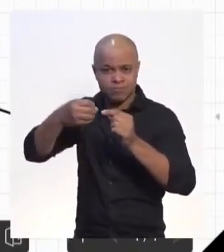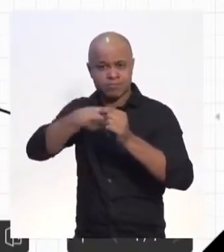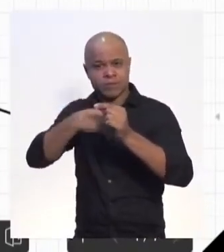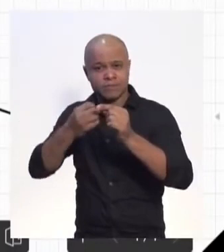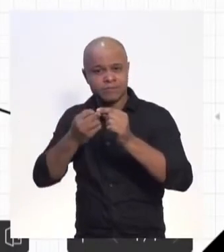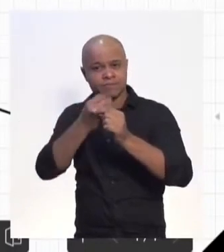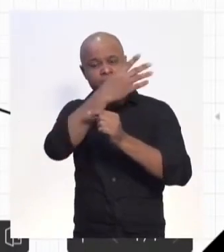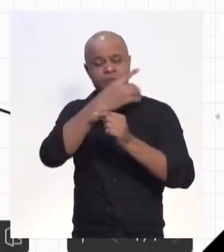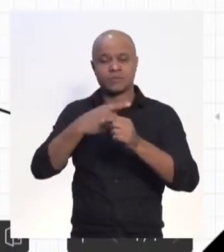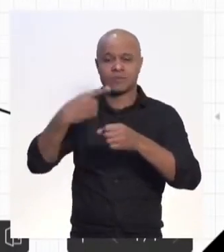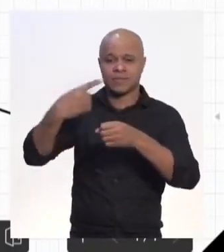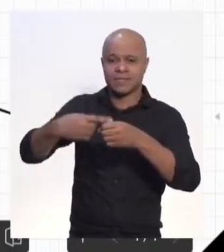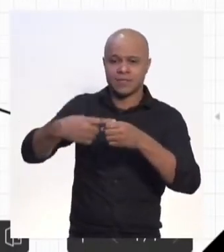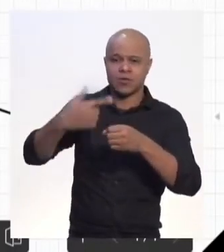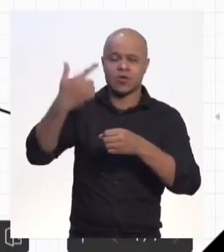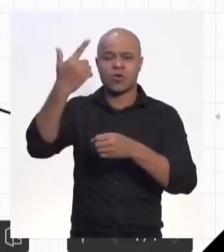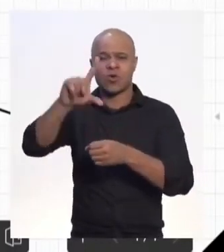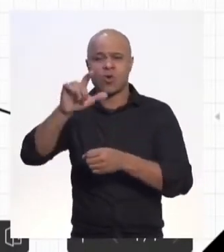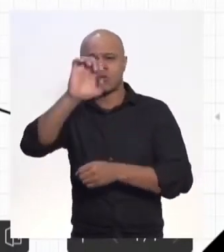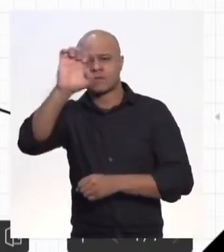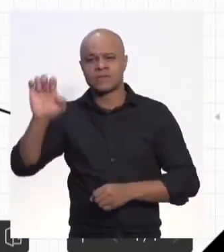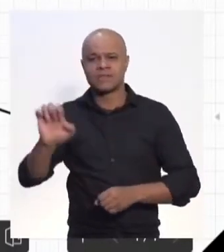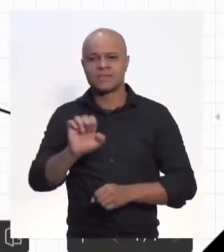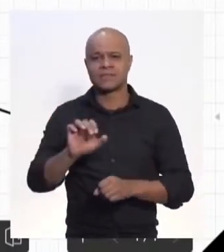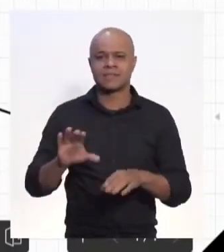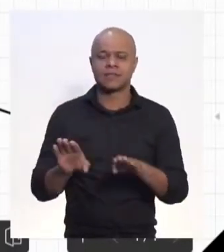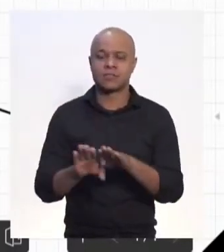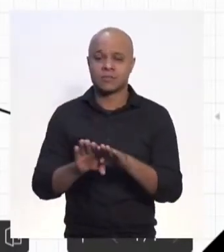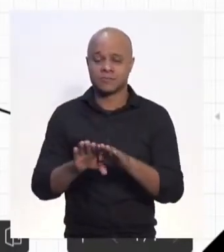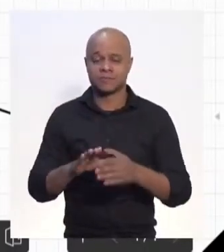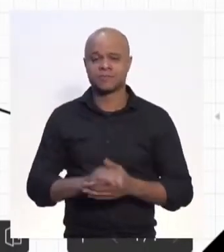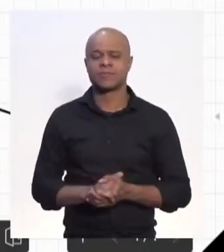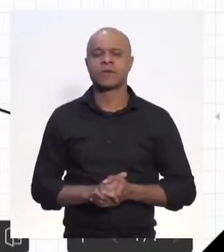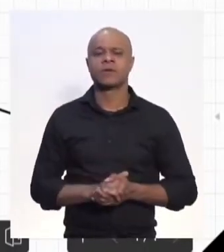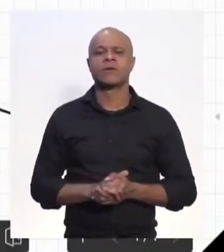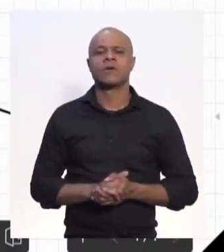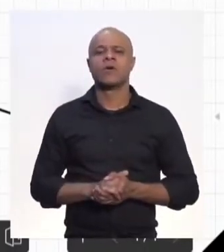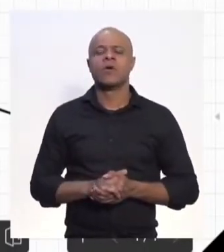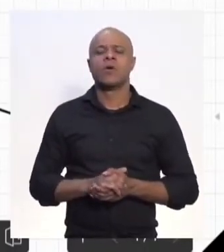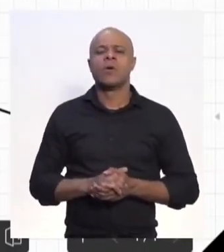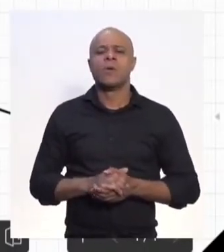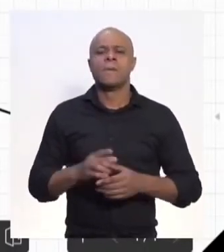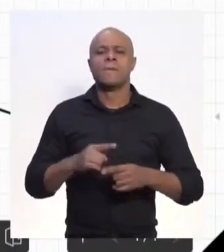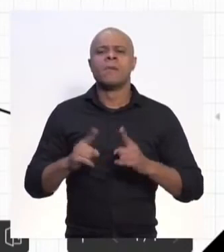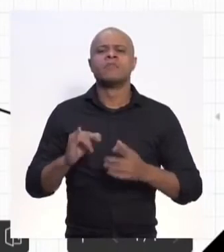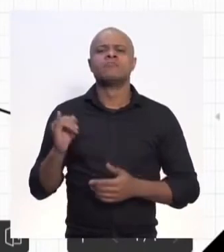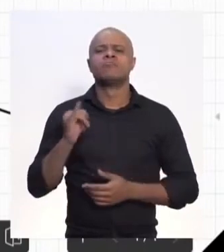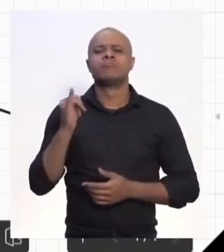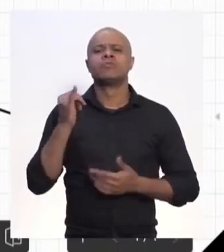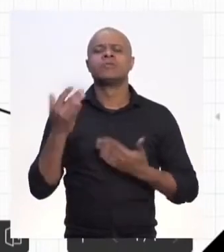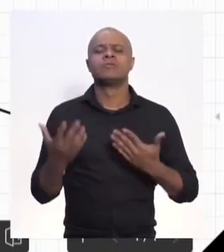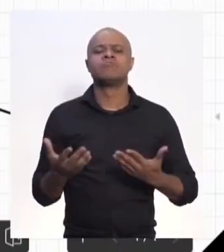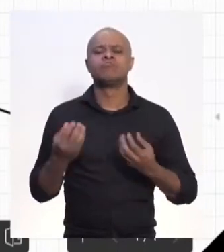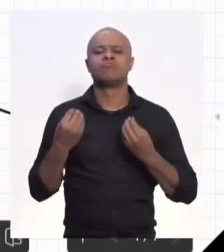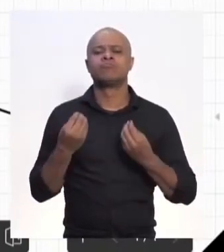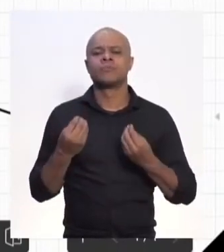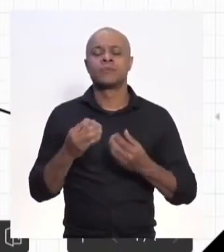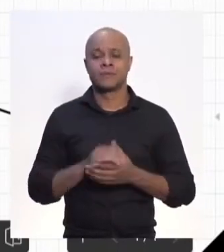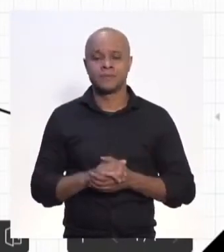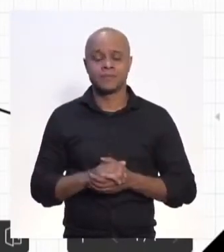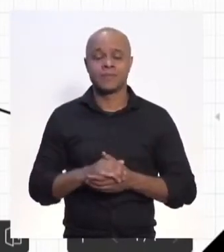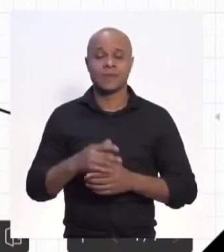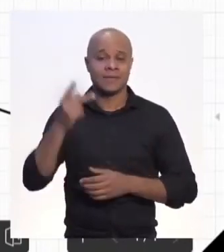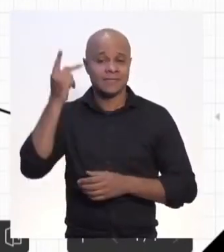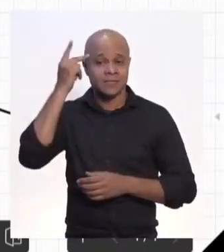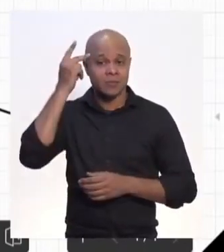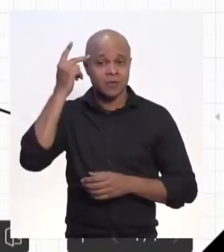outros estados. Qual é a curiosidade aqui para vocês? Ó, por exemplo, você está saindo de São Paulo, para uma certa região,